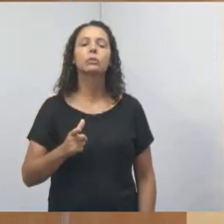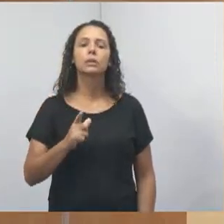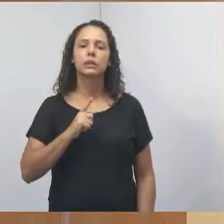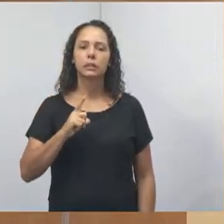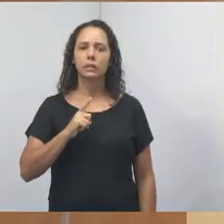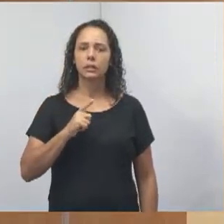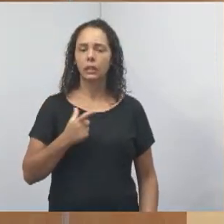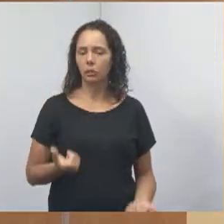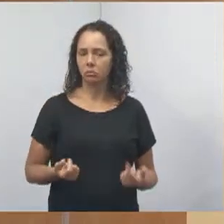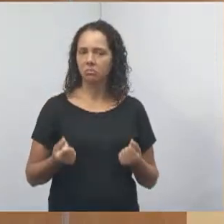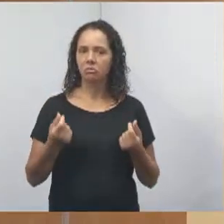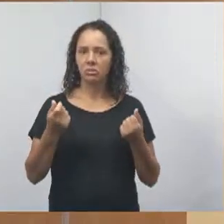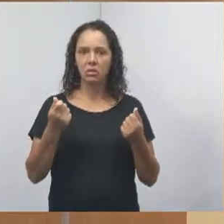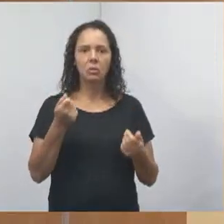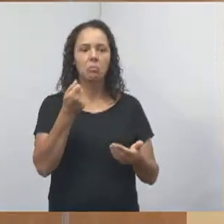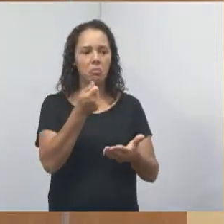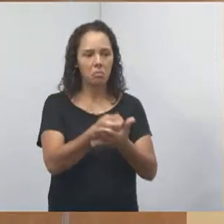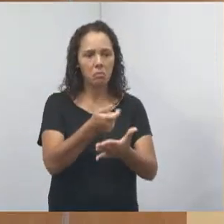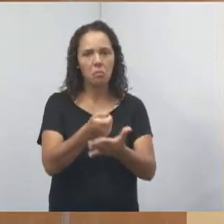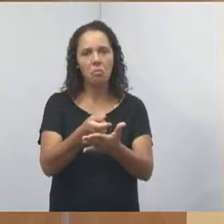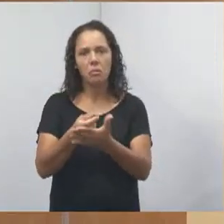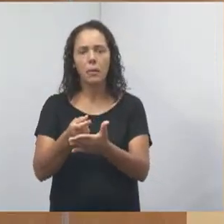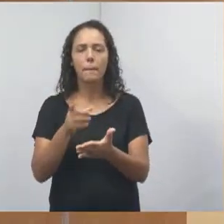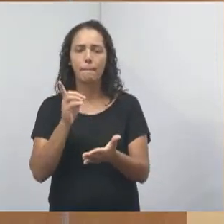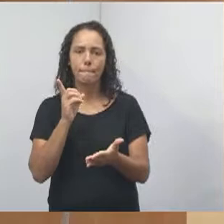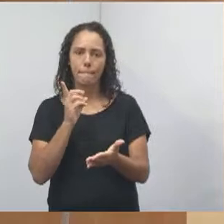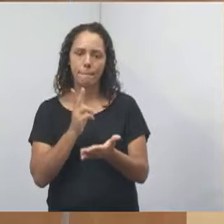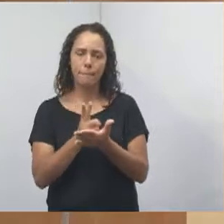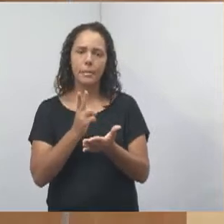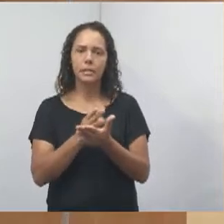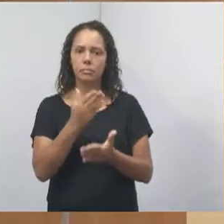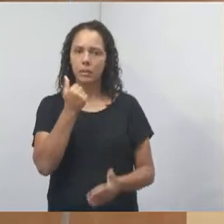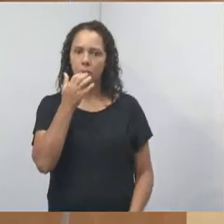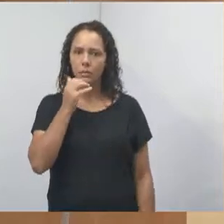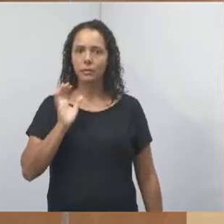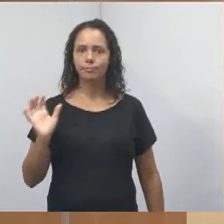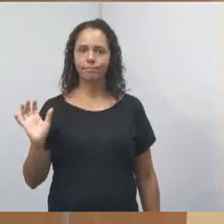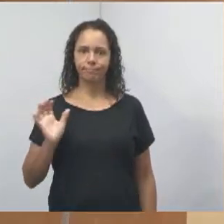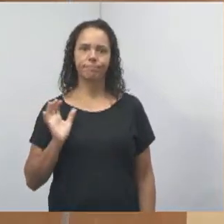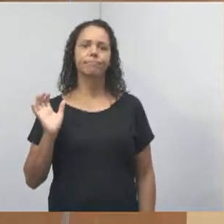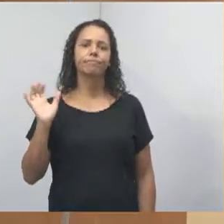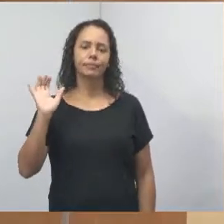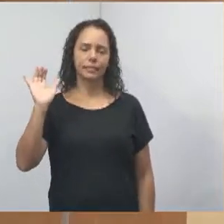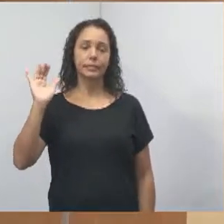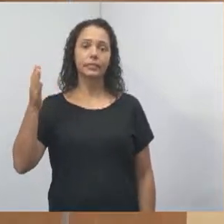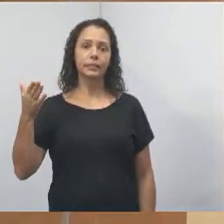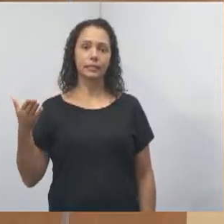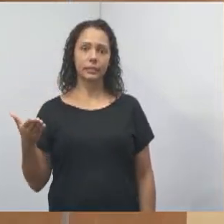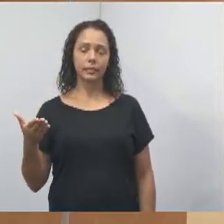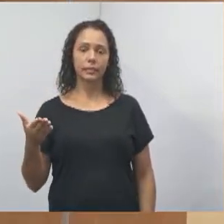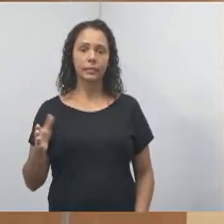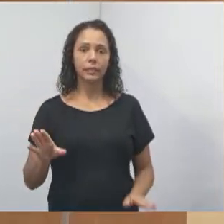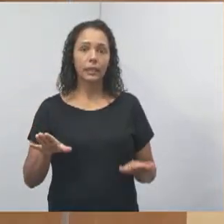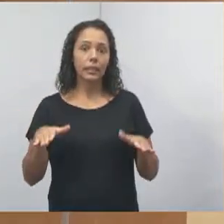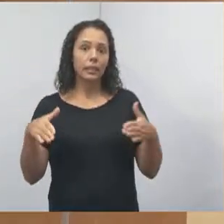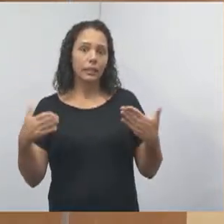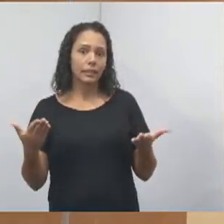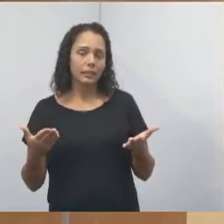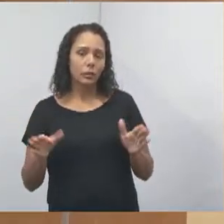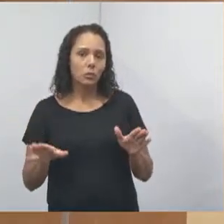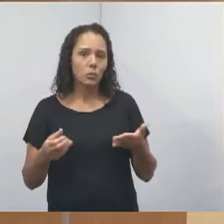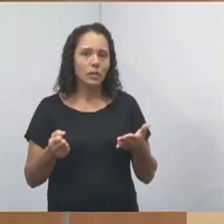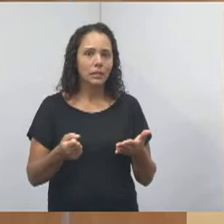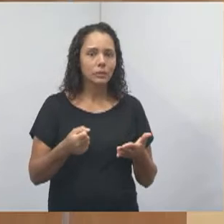compra mesmo que ele esteja caro. Uma segurança alimentar leve, então, de alguma maneira, acaba atingindo a